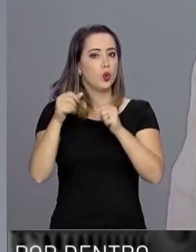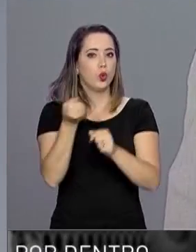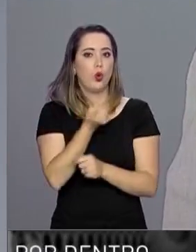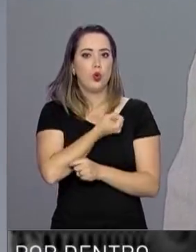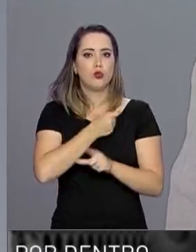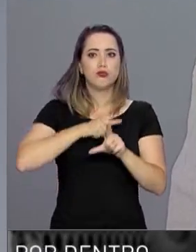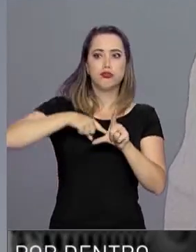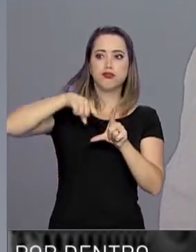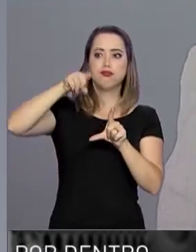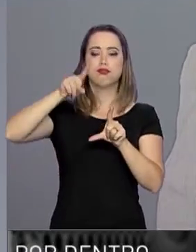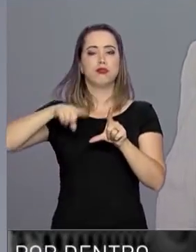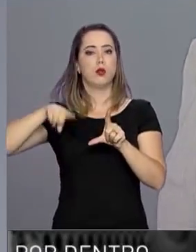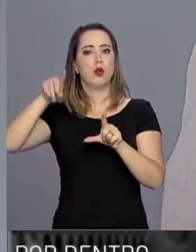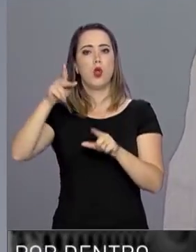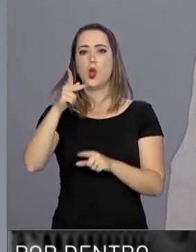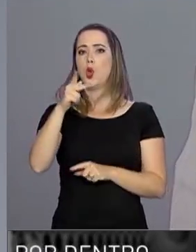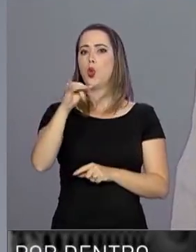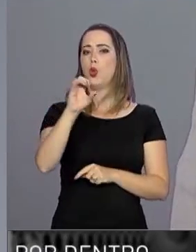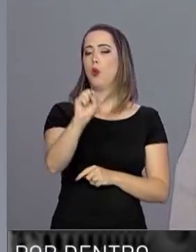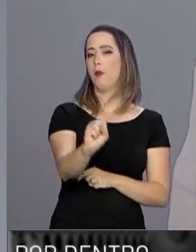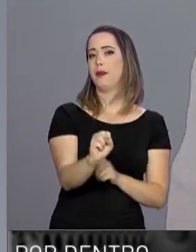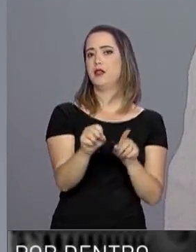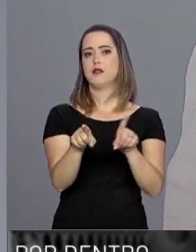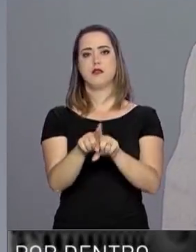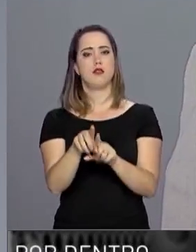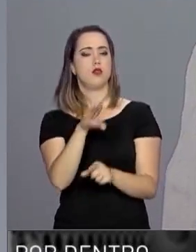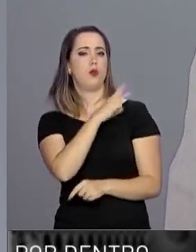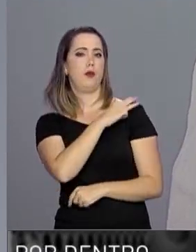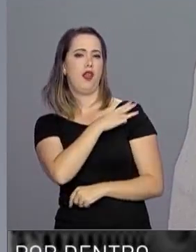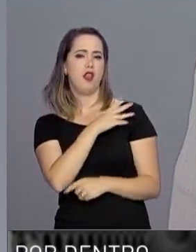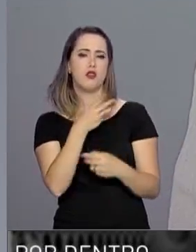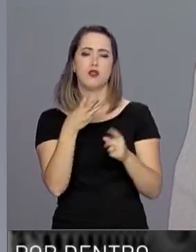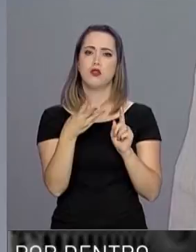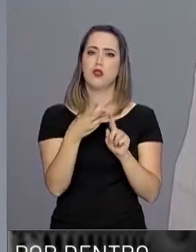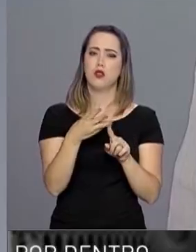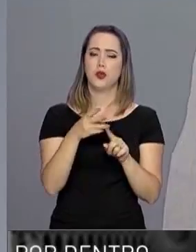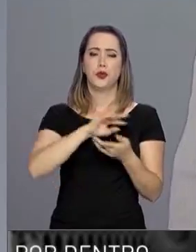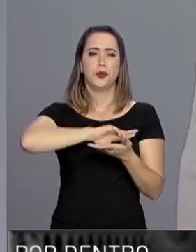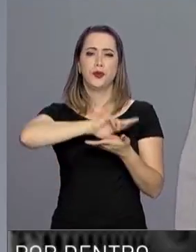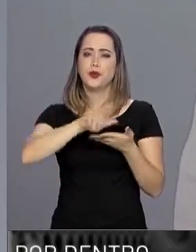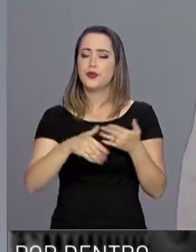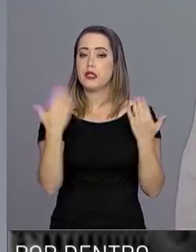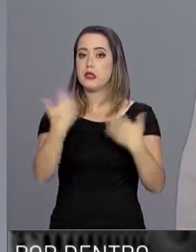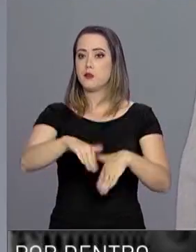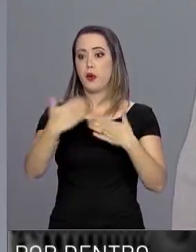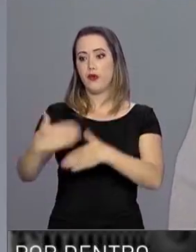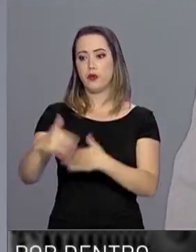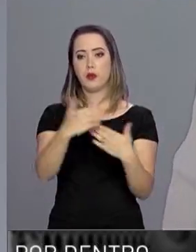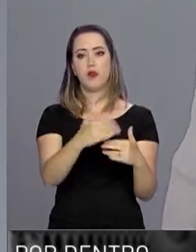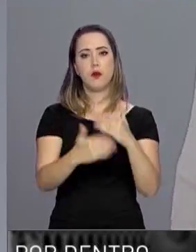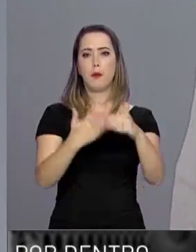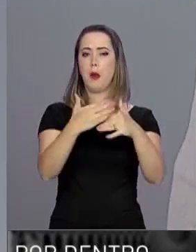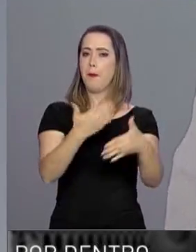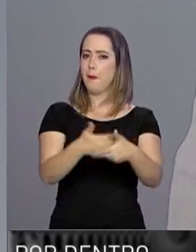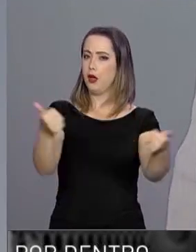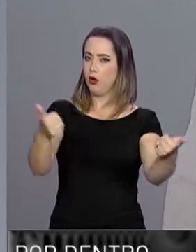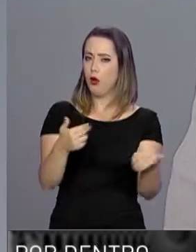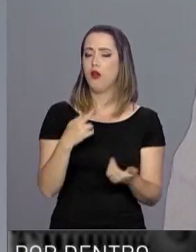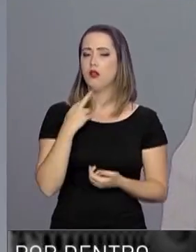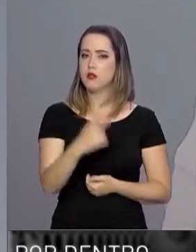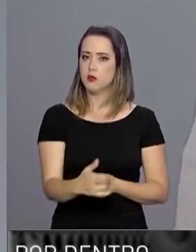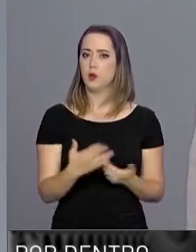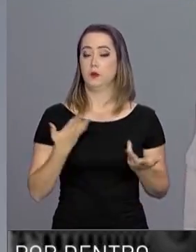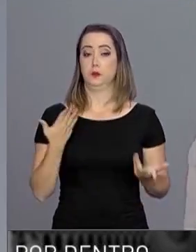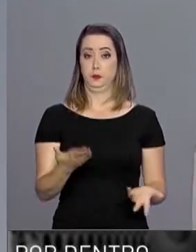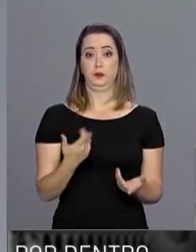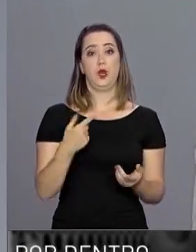indicadores. No PISA foi o estado que mais cresceu, no ensino médio foi o que mais cresceu, no sexto ao nono foi o que mais cresceu, ou seja, são estados que, apesar da